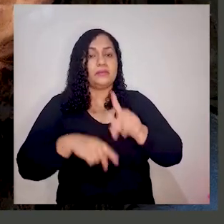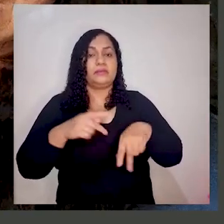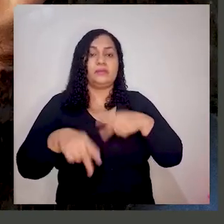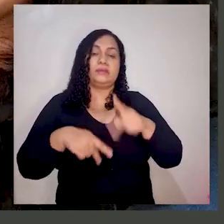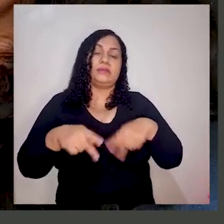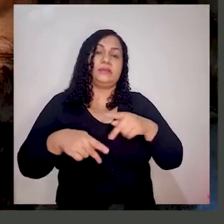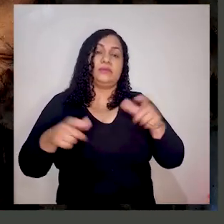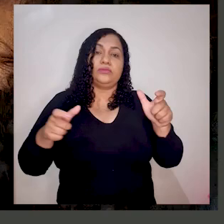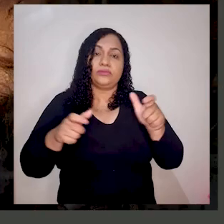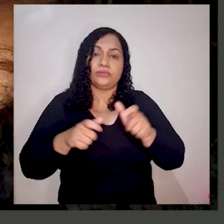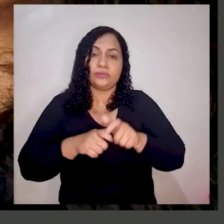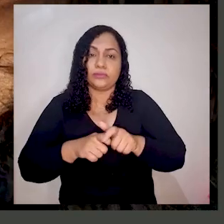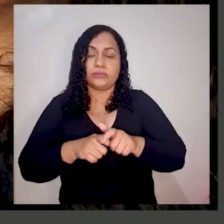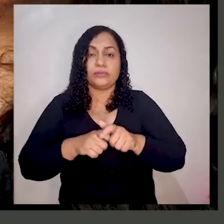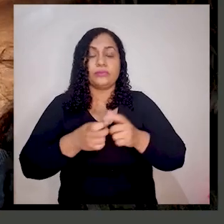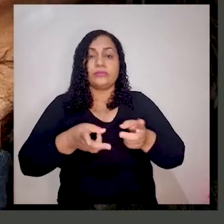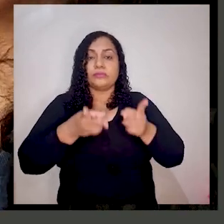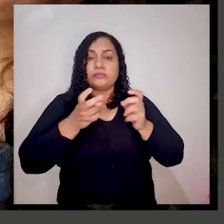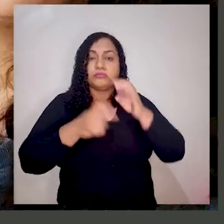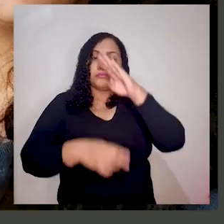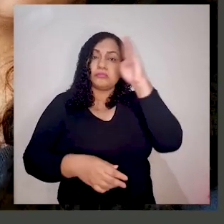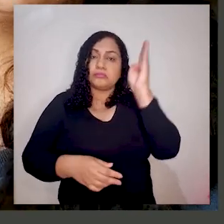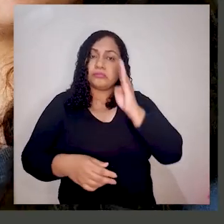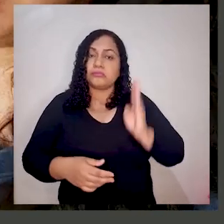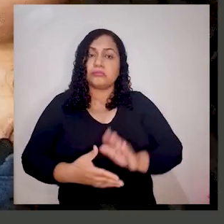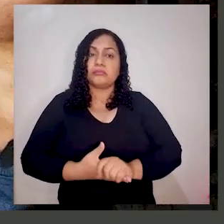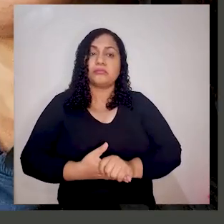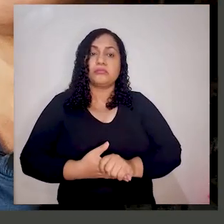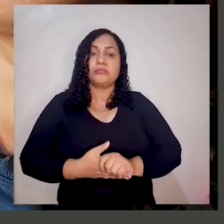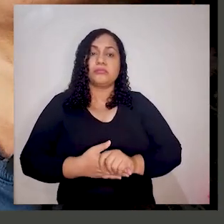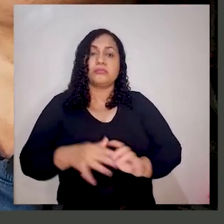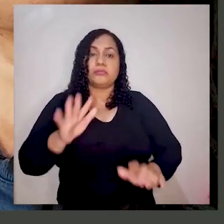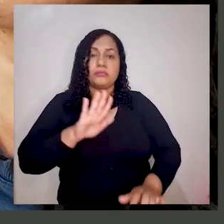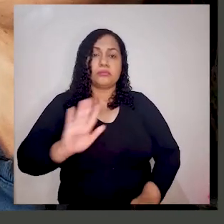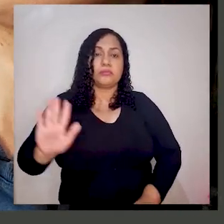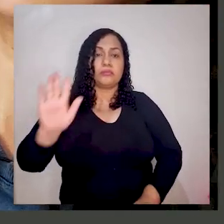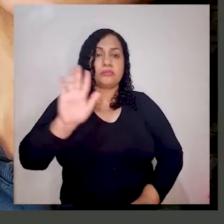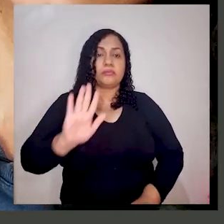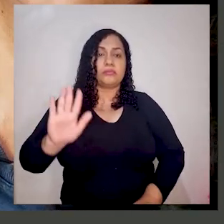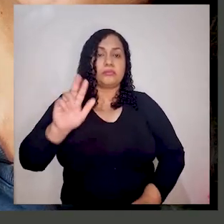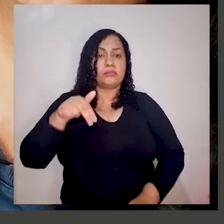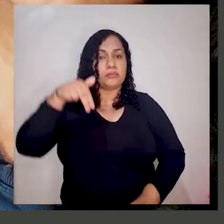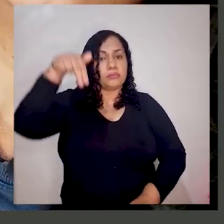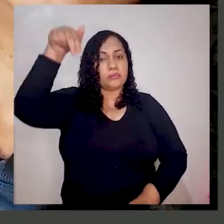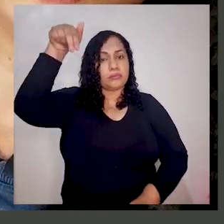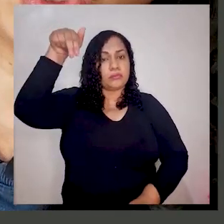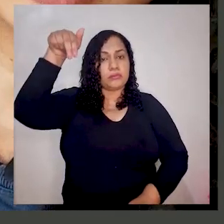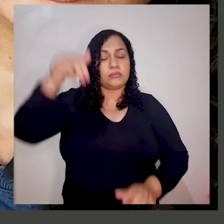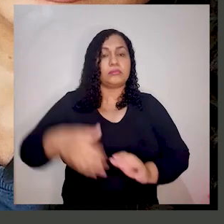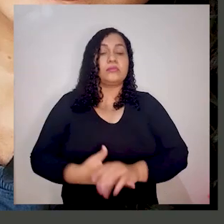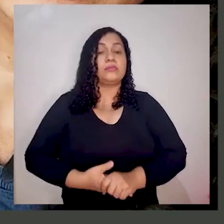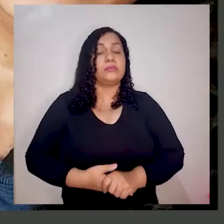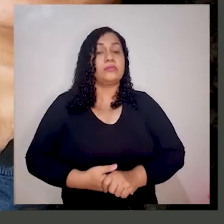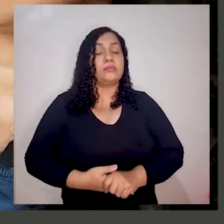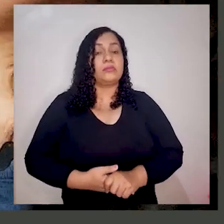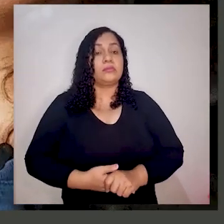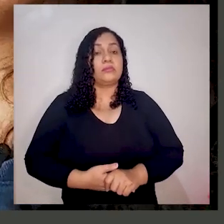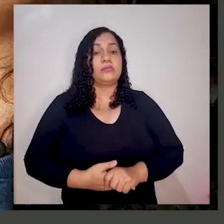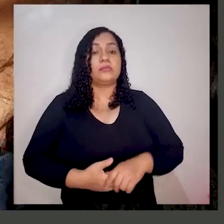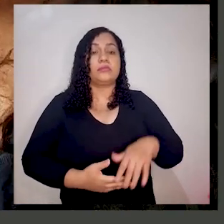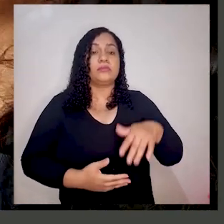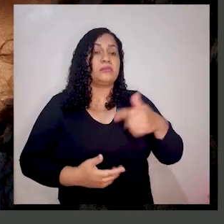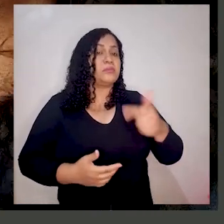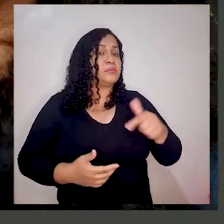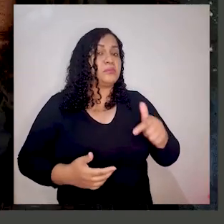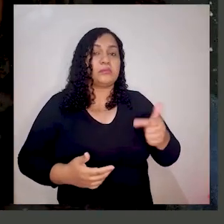o que acontece? A gente observa aqui no Brasil a região centro-oeste e a região norte, né,